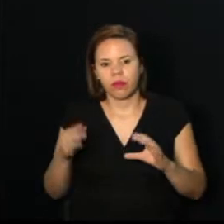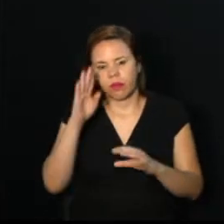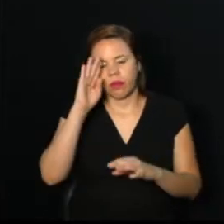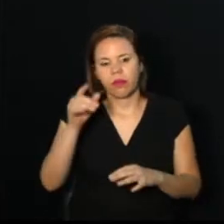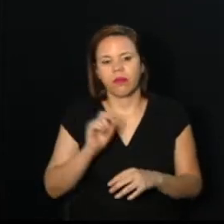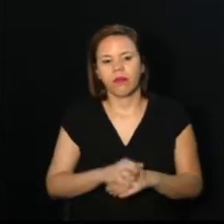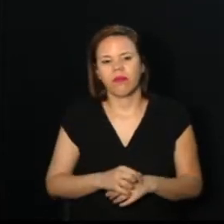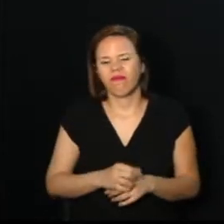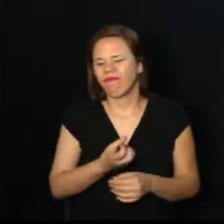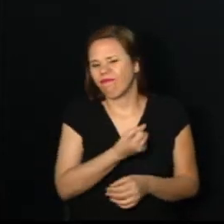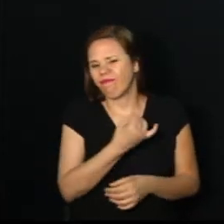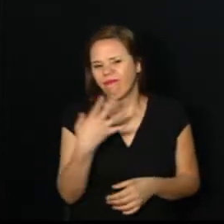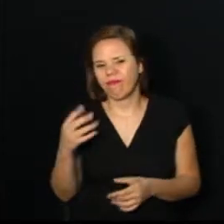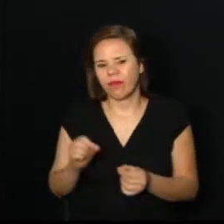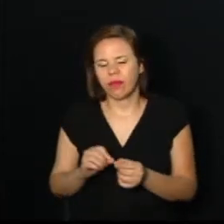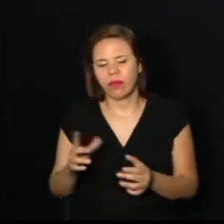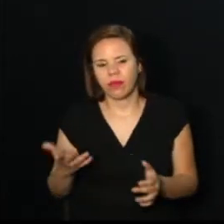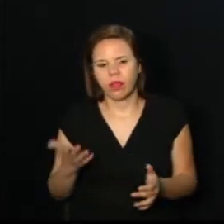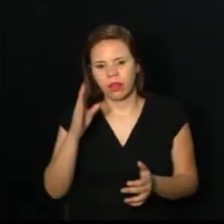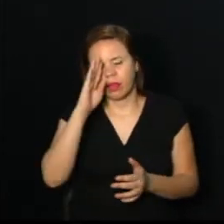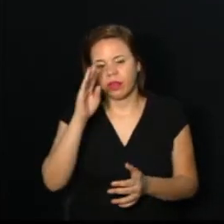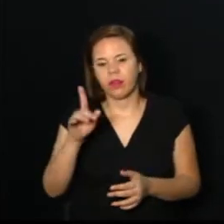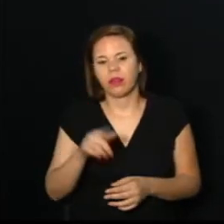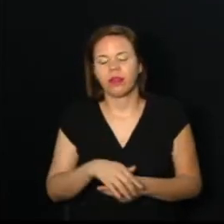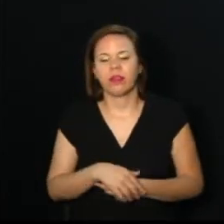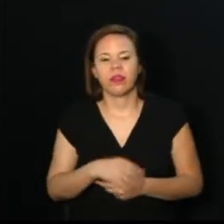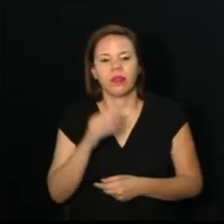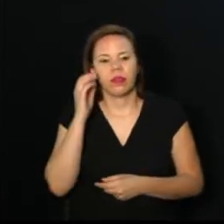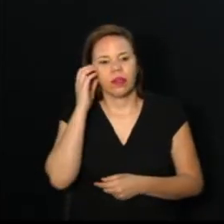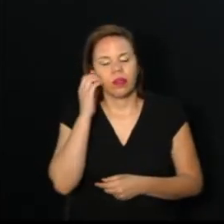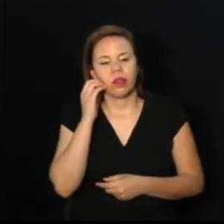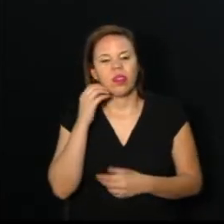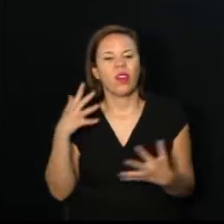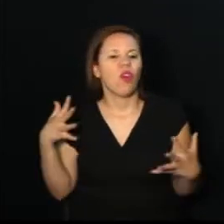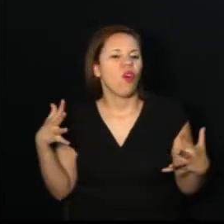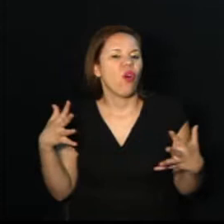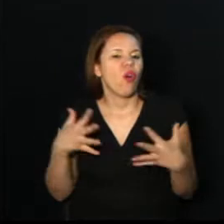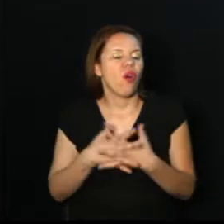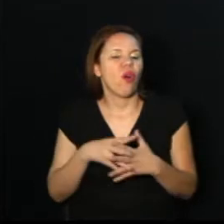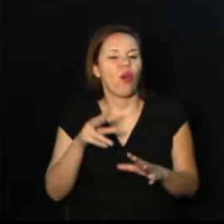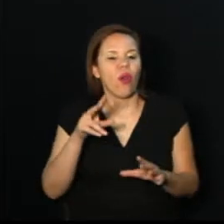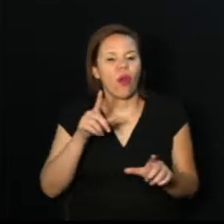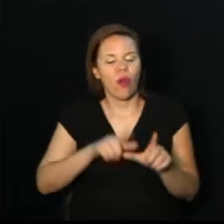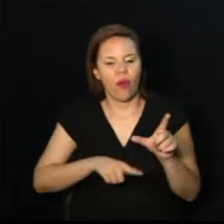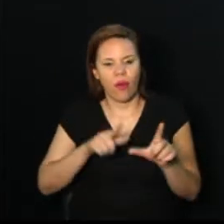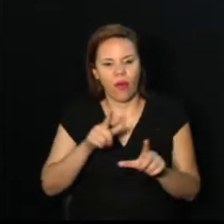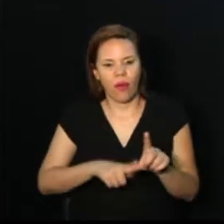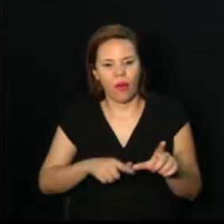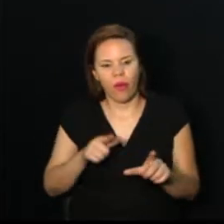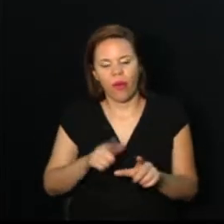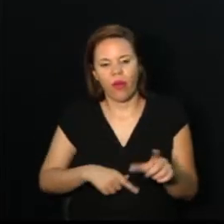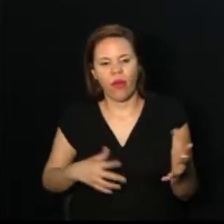são inúmeras, mas as principais delas são confusão de letras